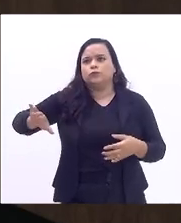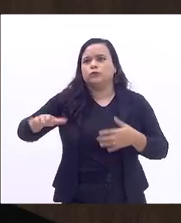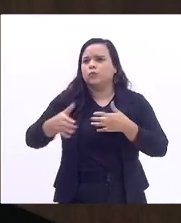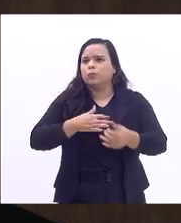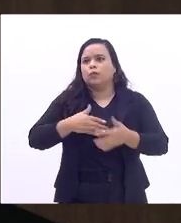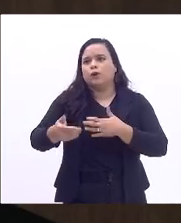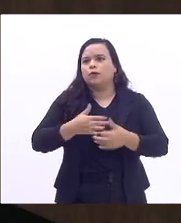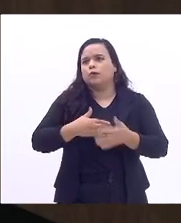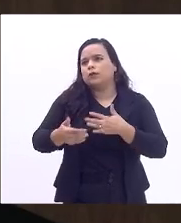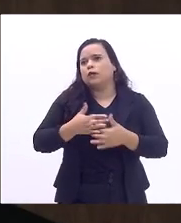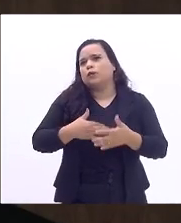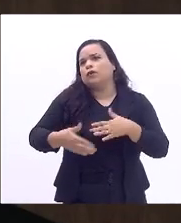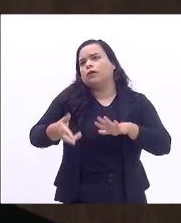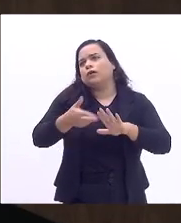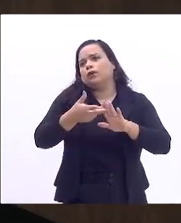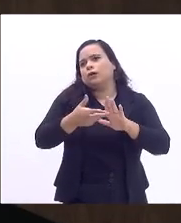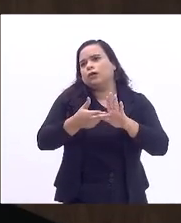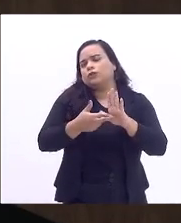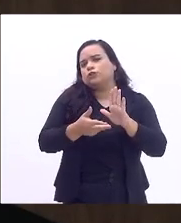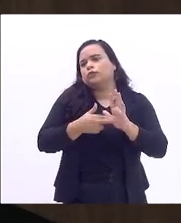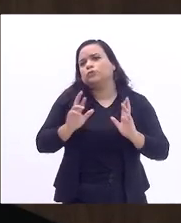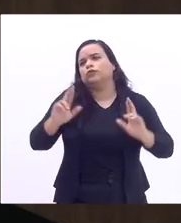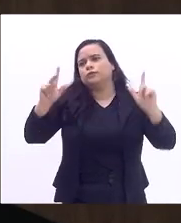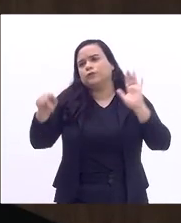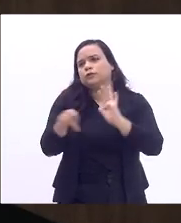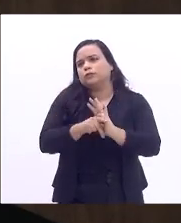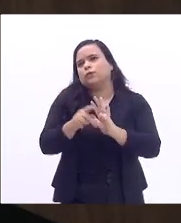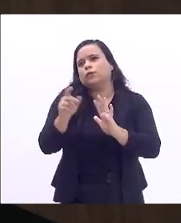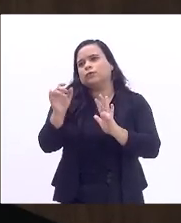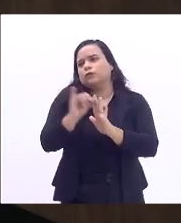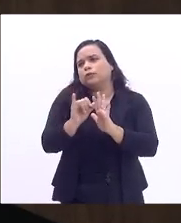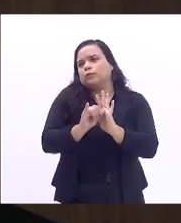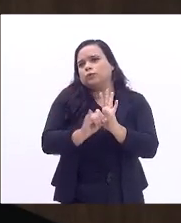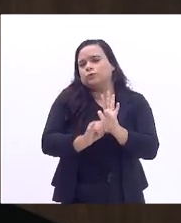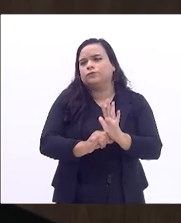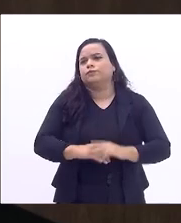regime de diferenciado de tributação